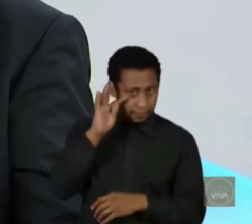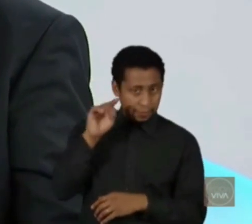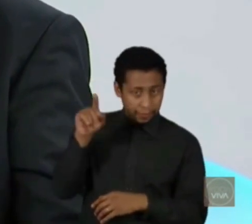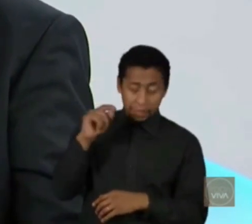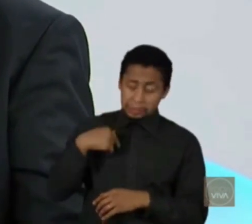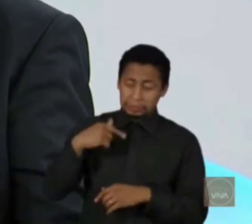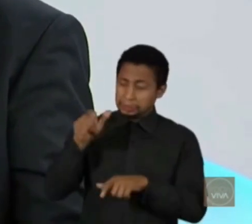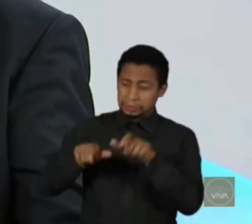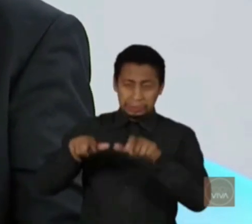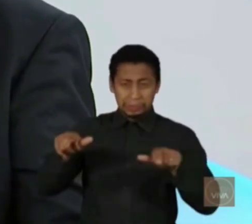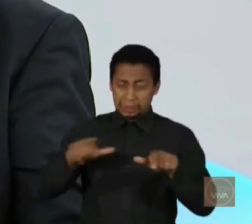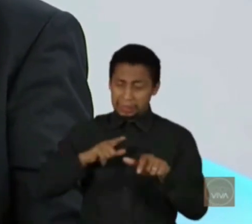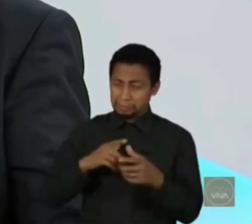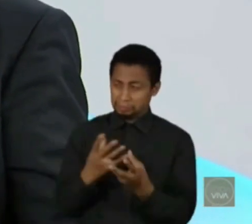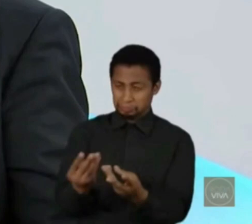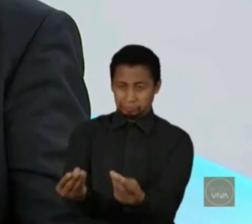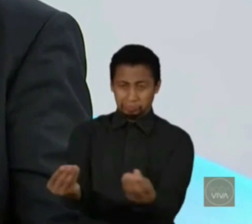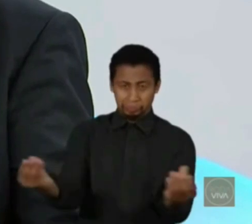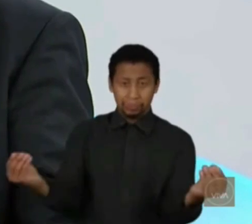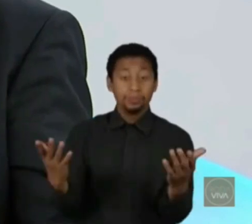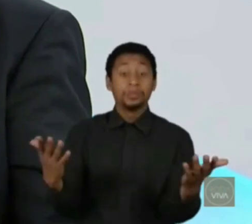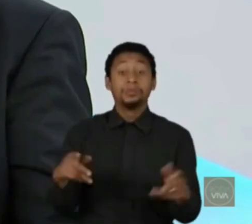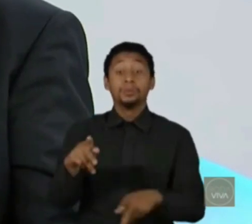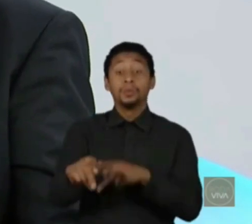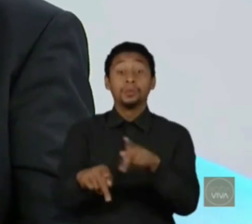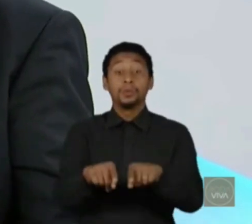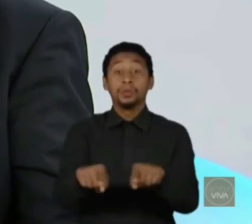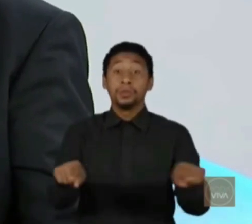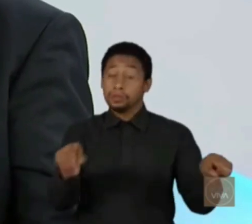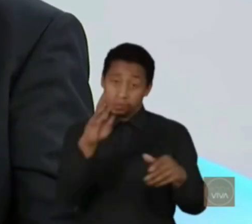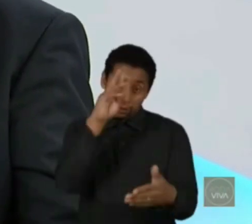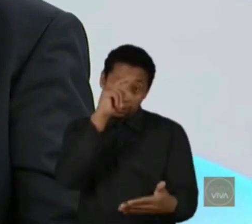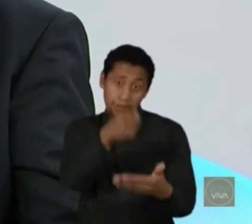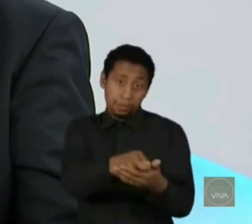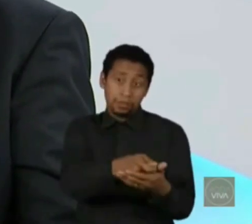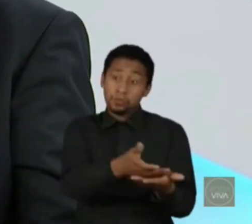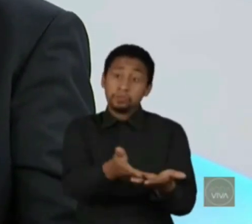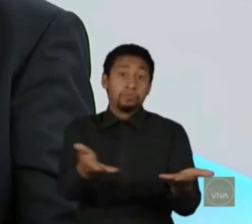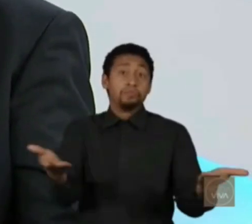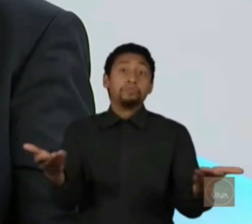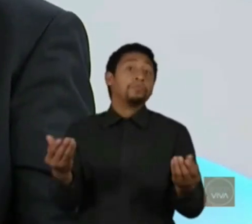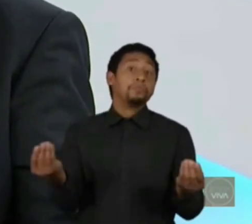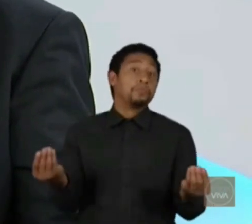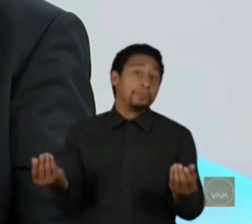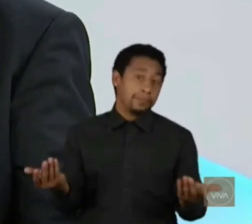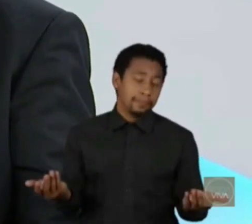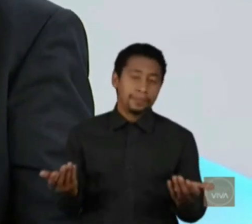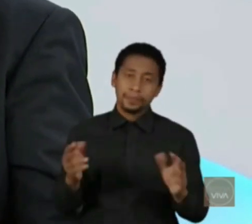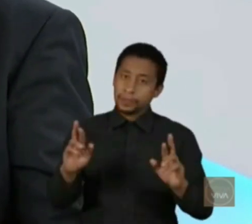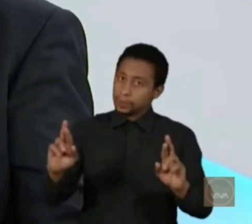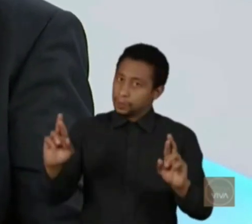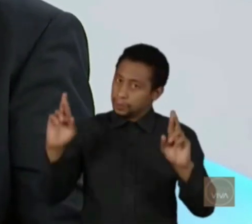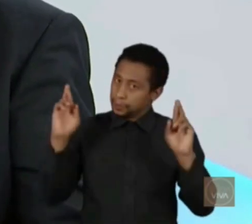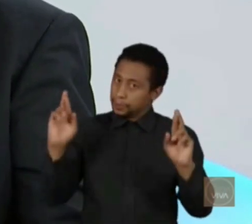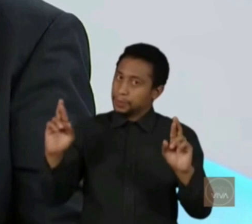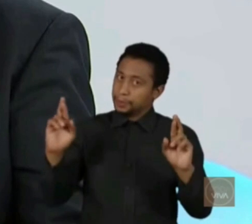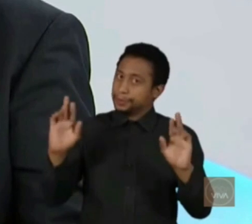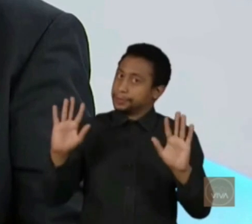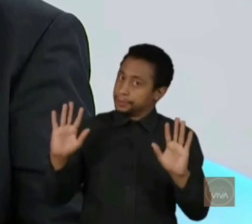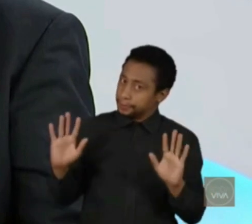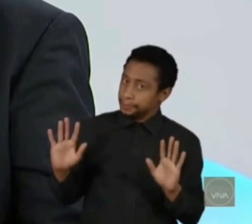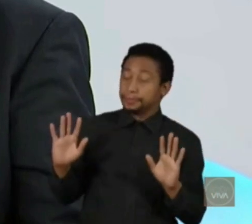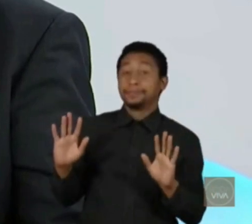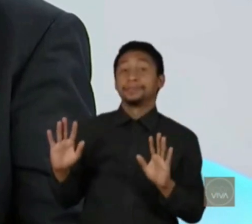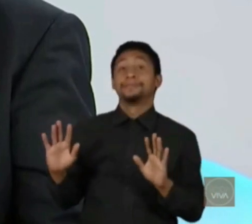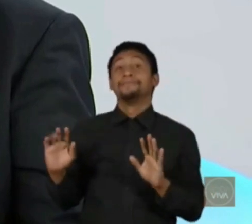decisivo nessa escolha é o presidente Bolsonaro e a população. Agora eu espero que não se cometa essa